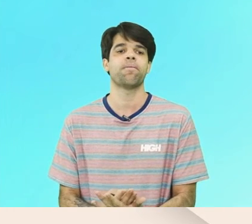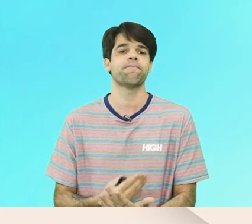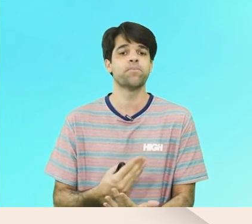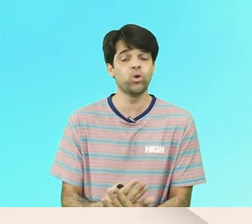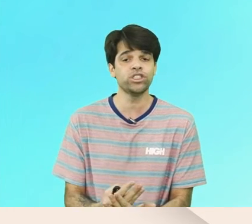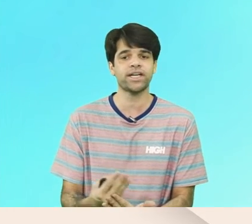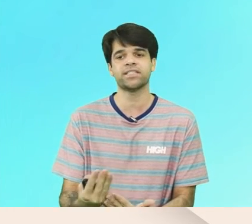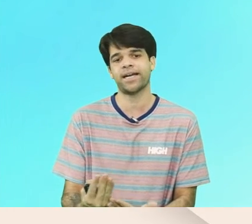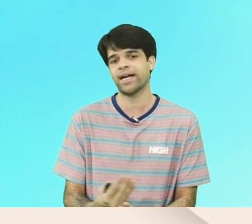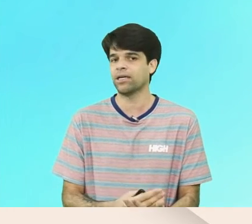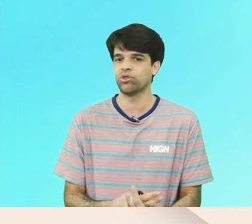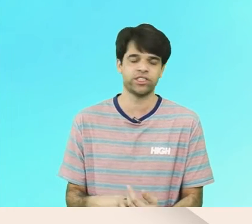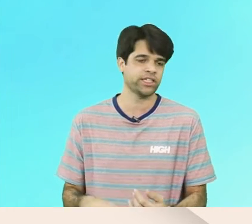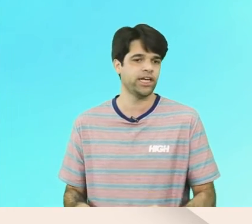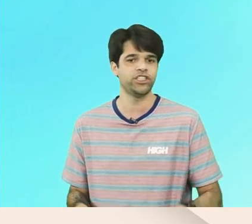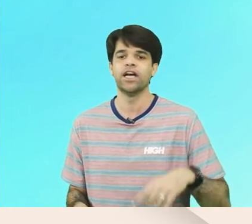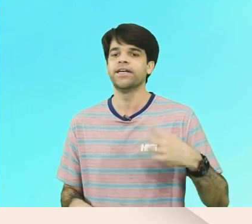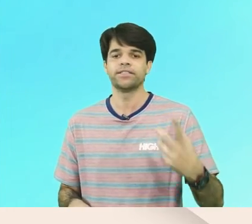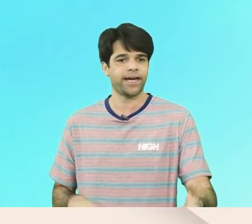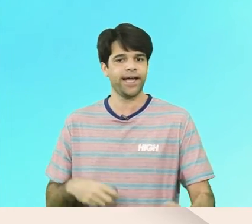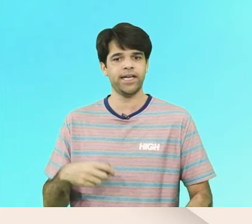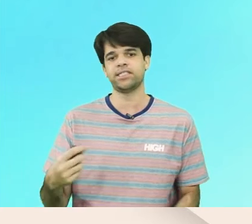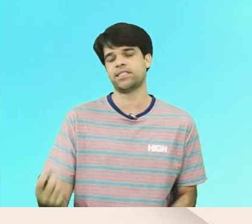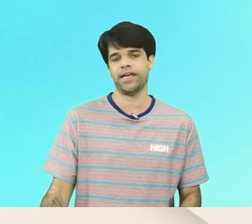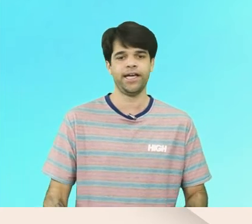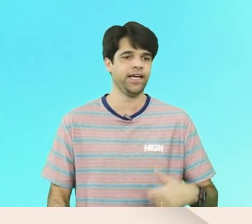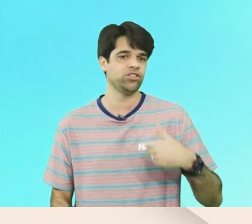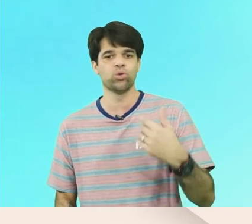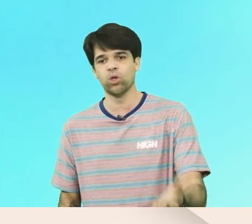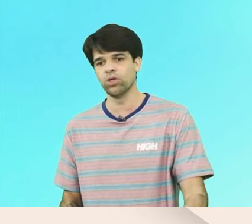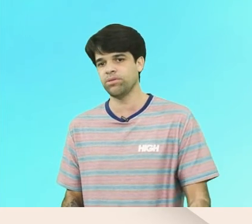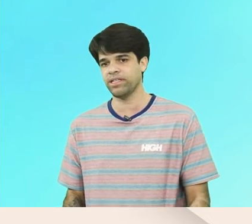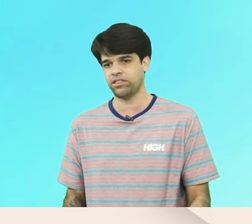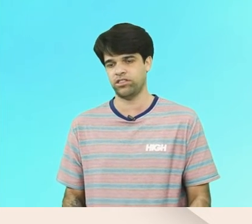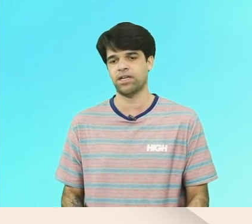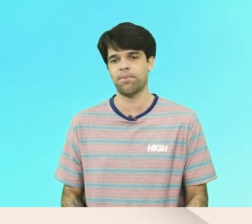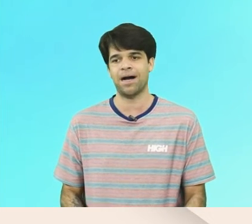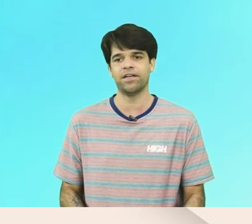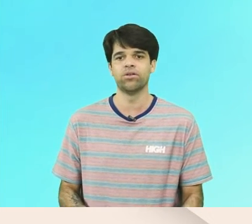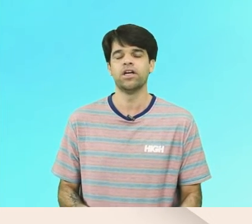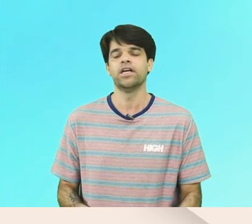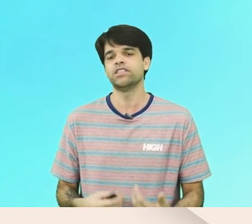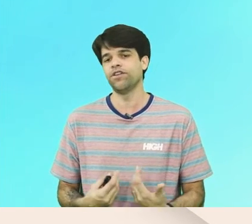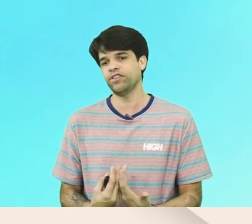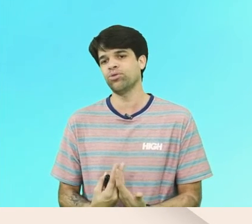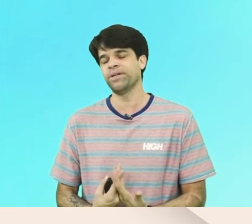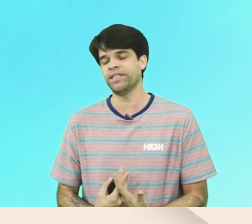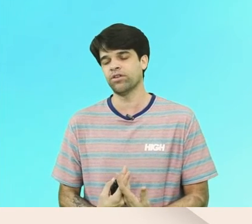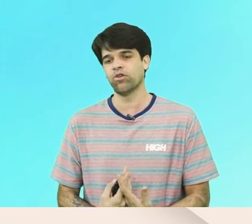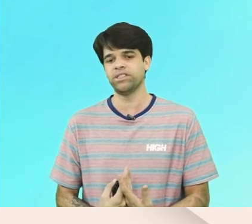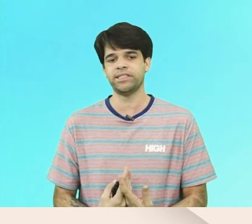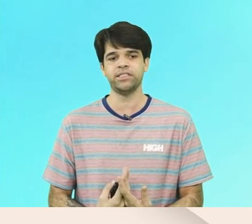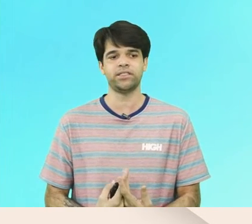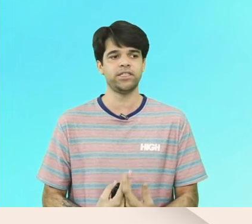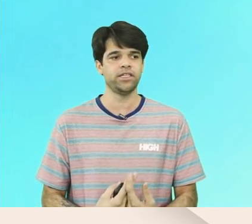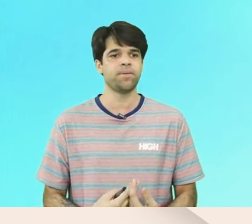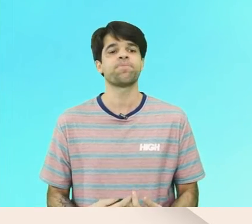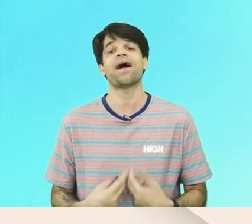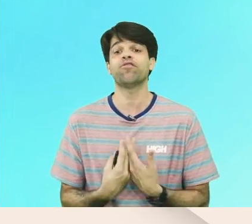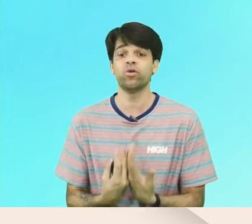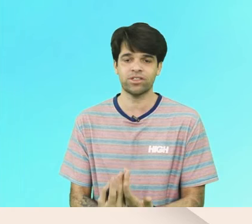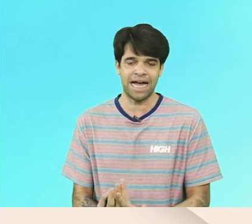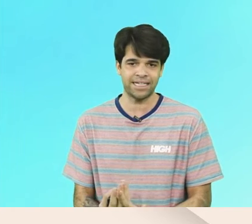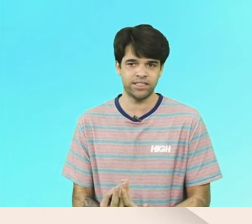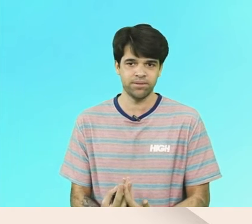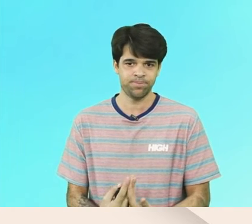que você busca entregar durante aqueles 3, 6 ou 12 meses de trabalho, dificilmente eu vou me